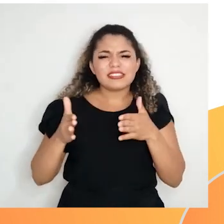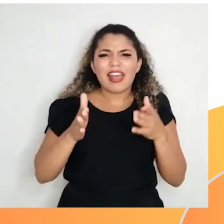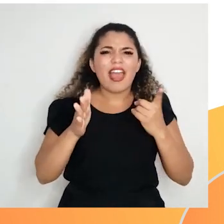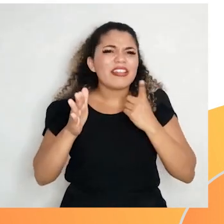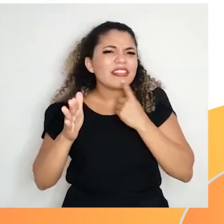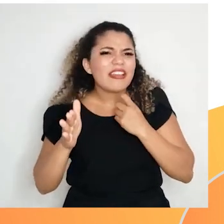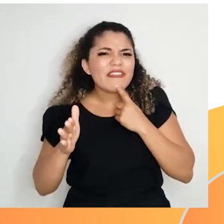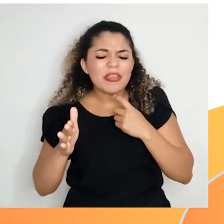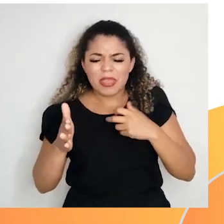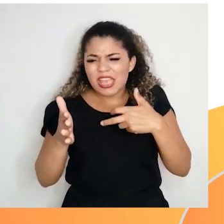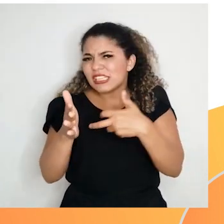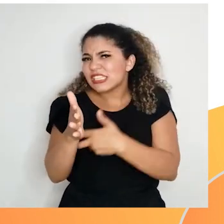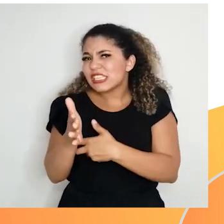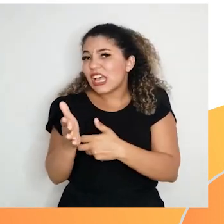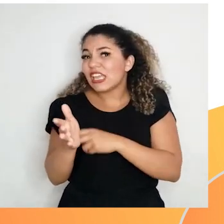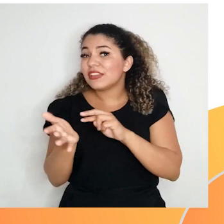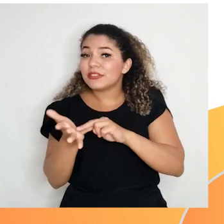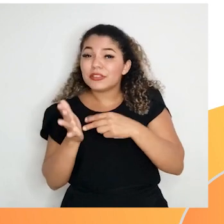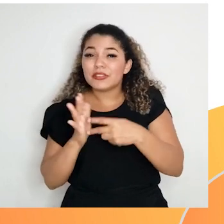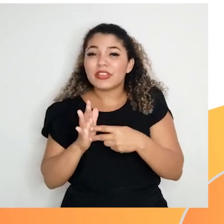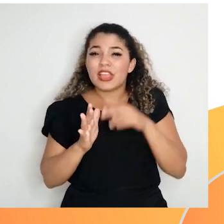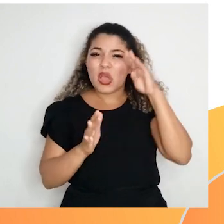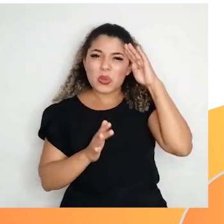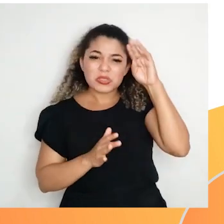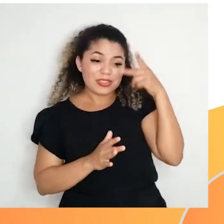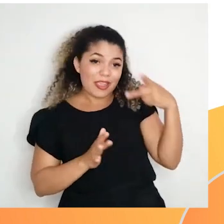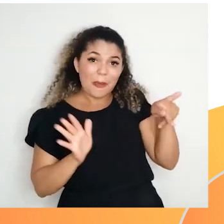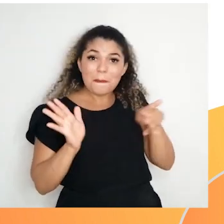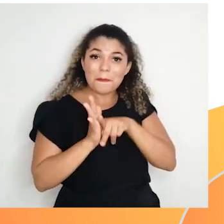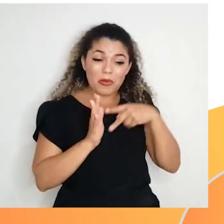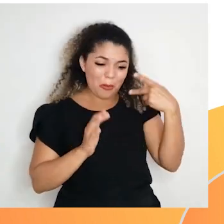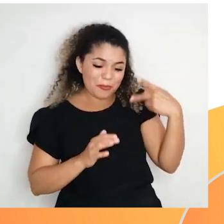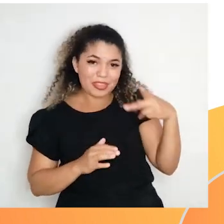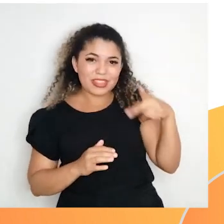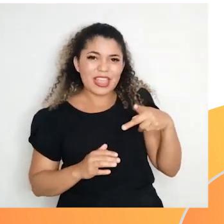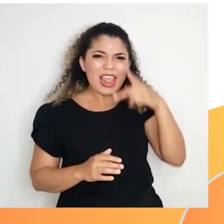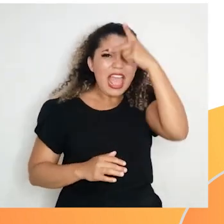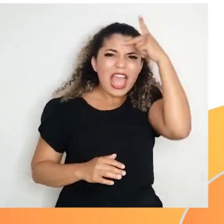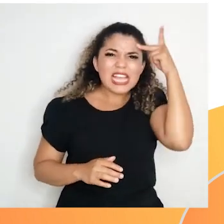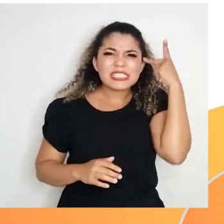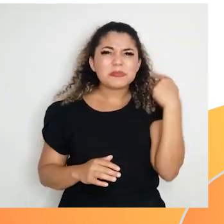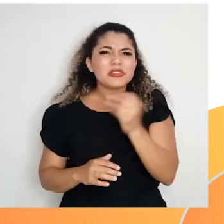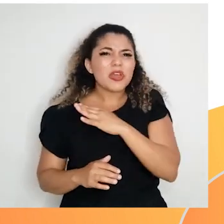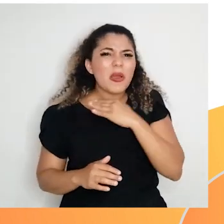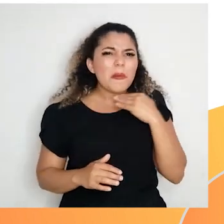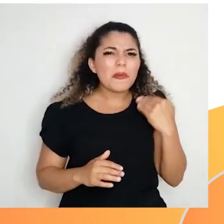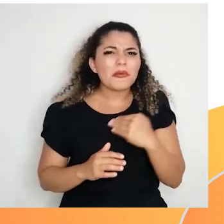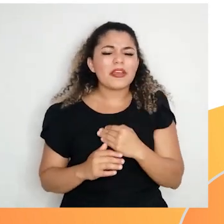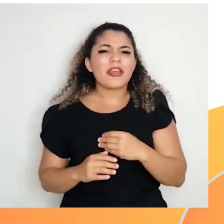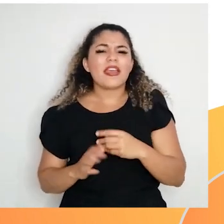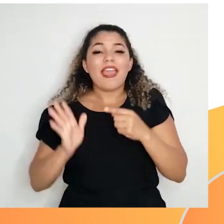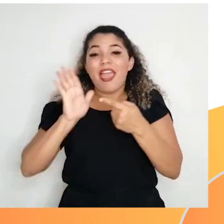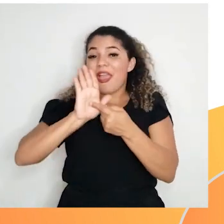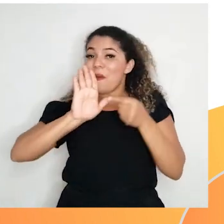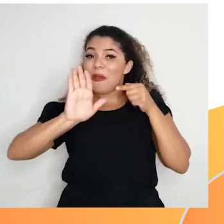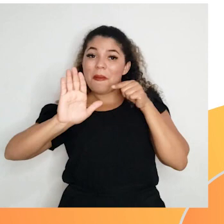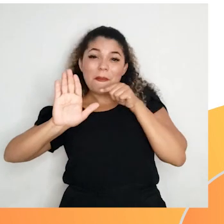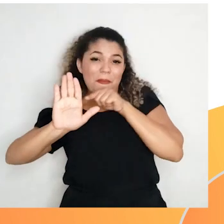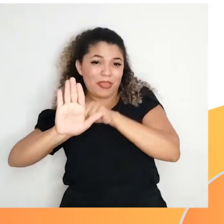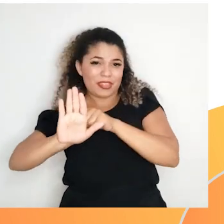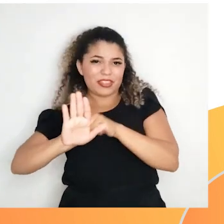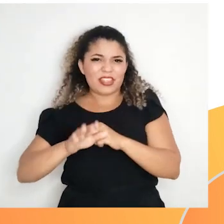vermelhas. Sangue, o sangue dos soldados, o sangue das pessoas. Nós temos aí uma